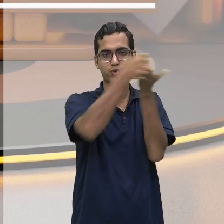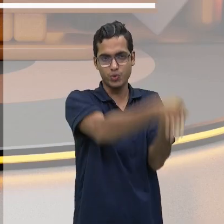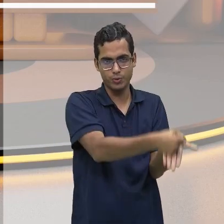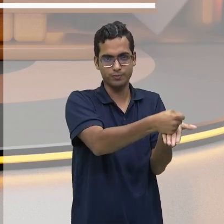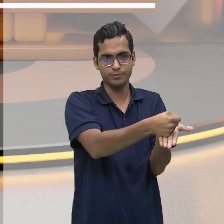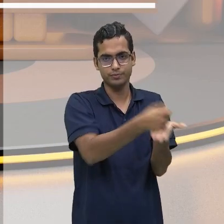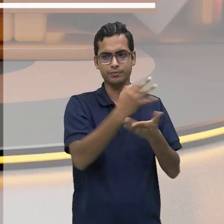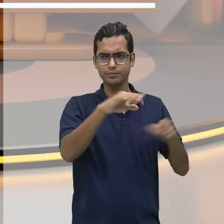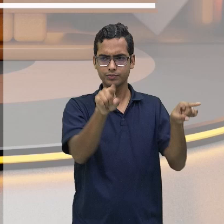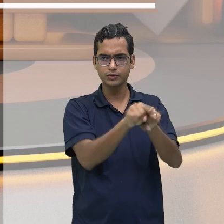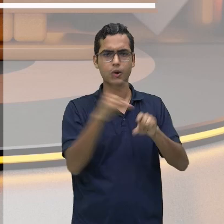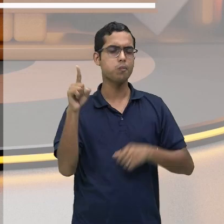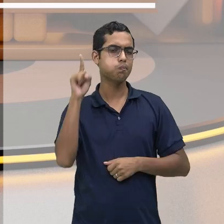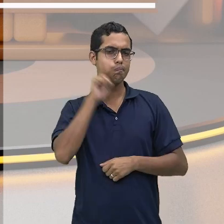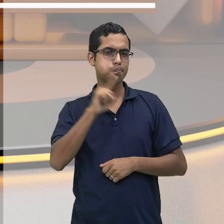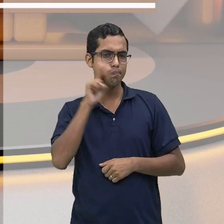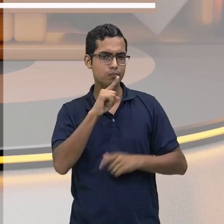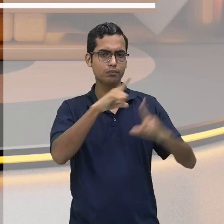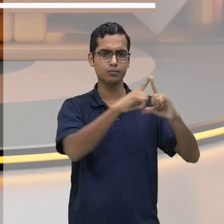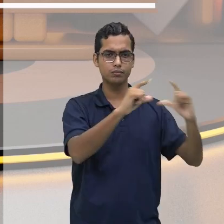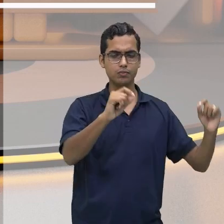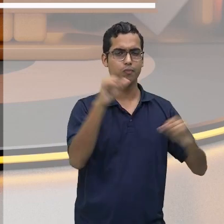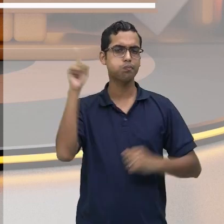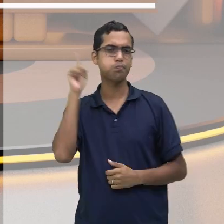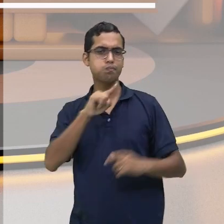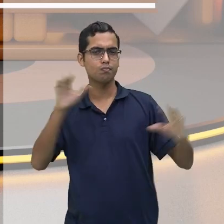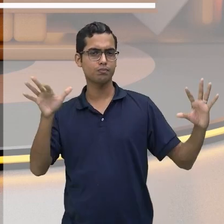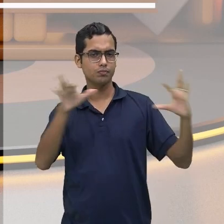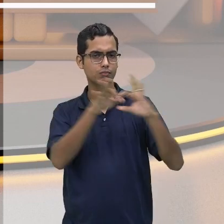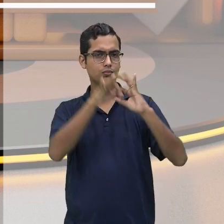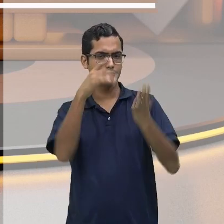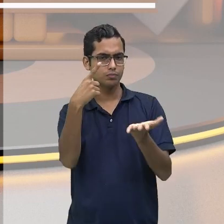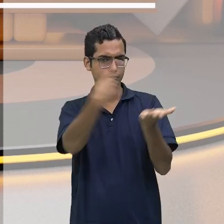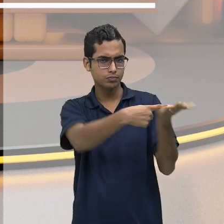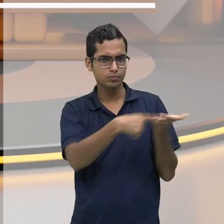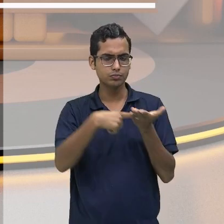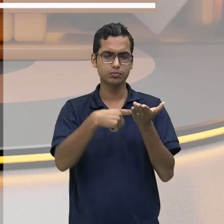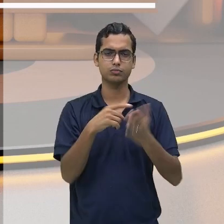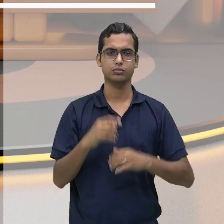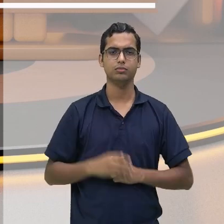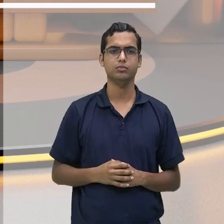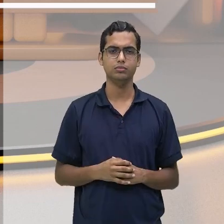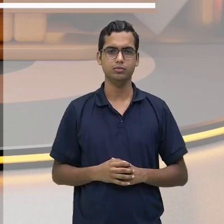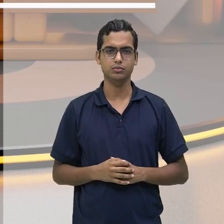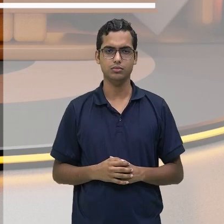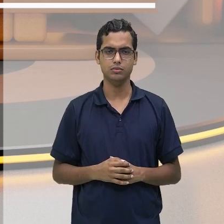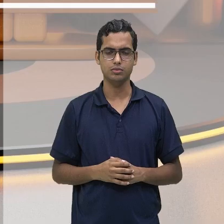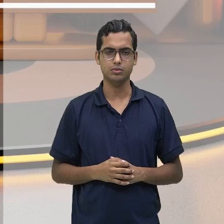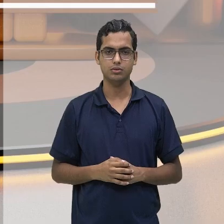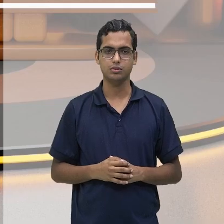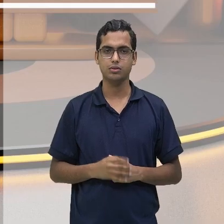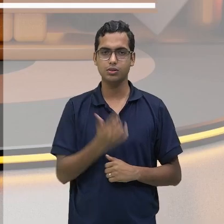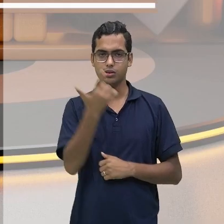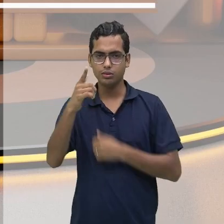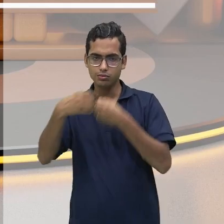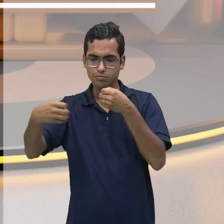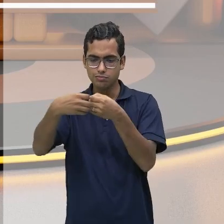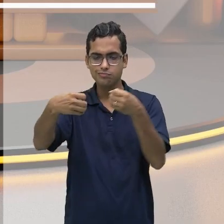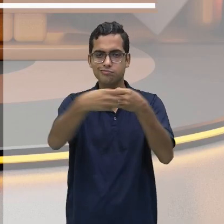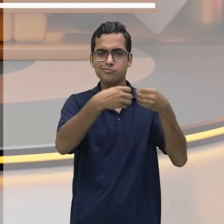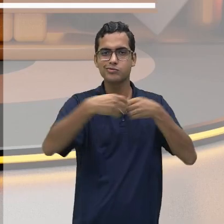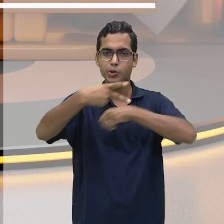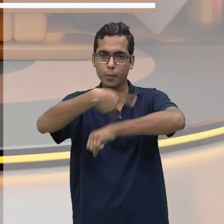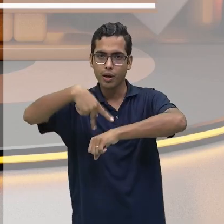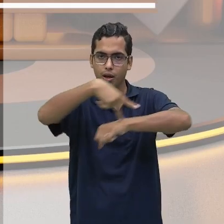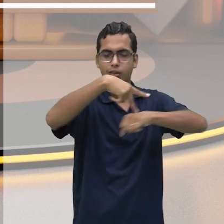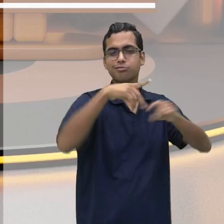Unidos quanto o Japão, acabaram chamando muita atenção desses outros países asiáticos, tá